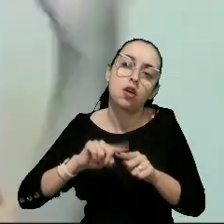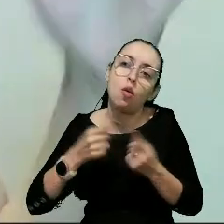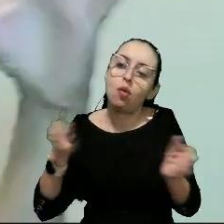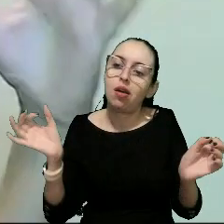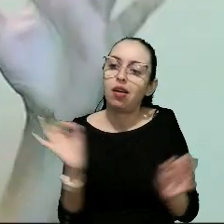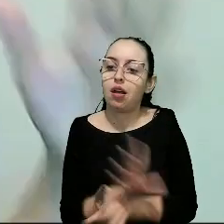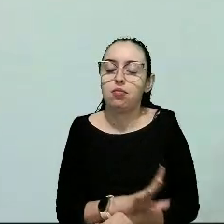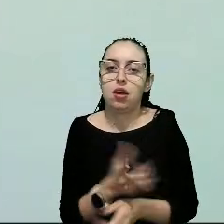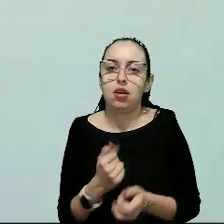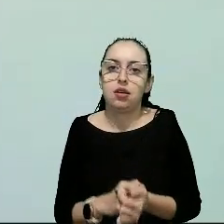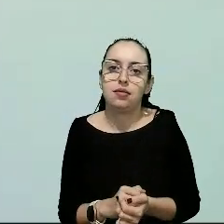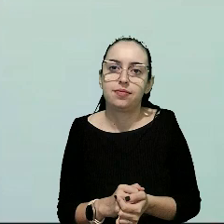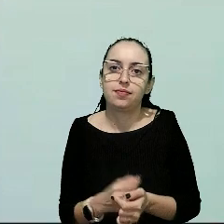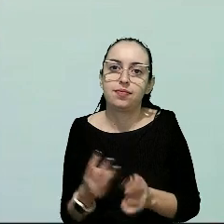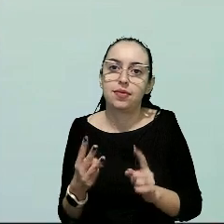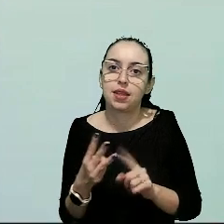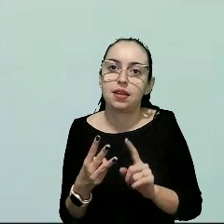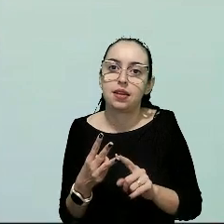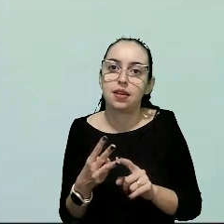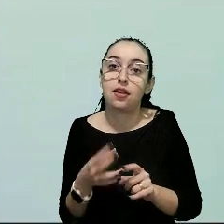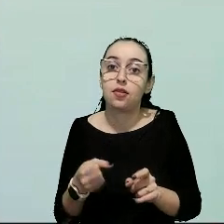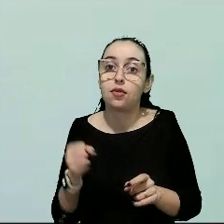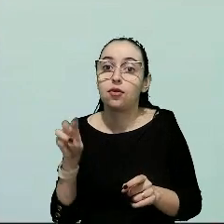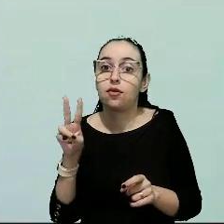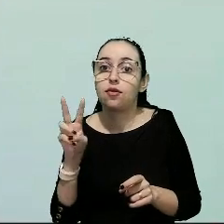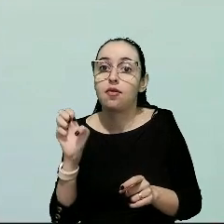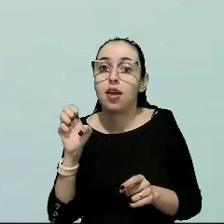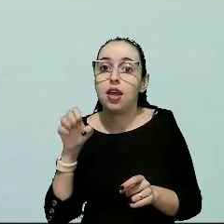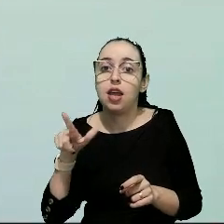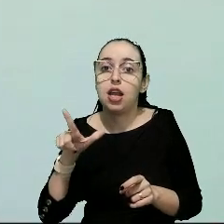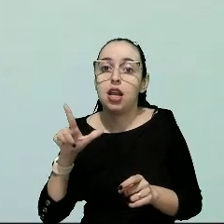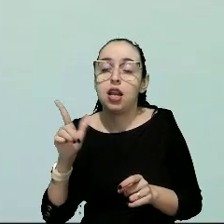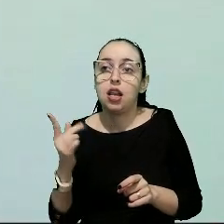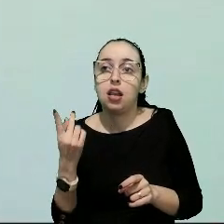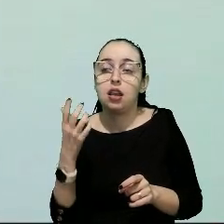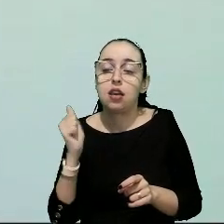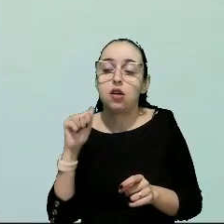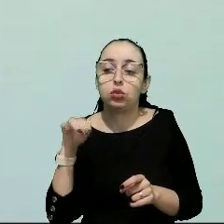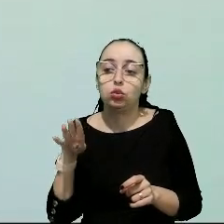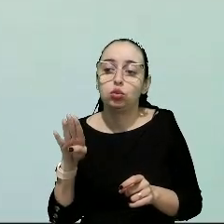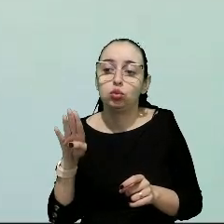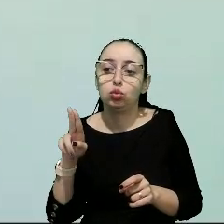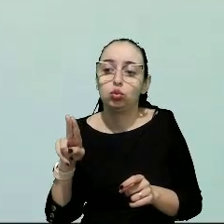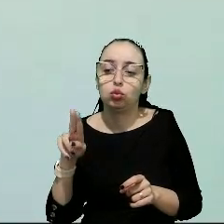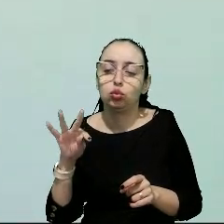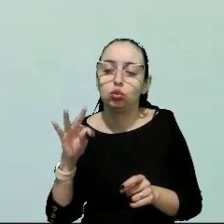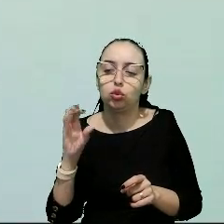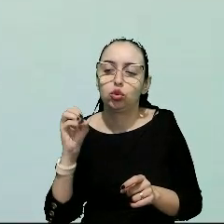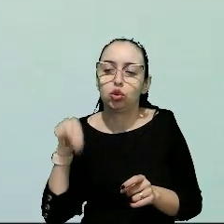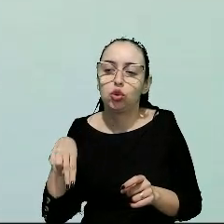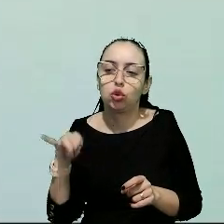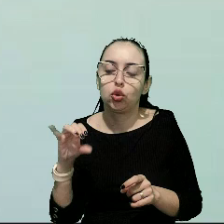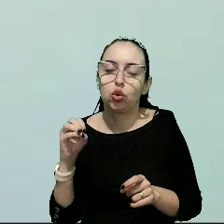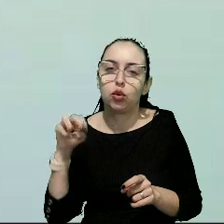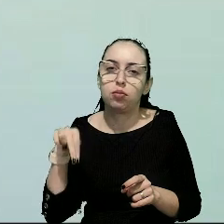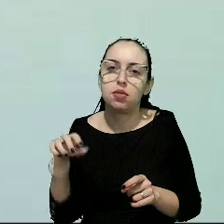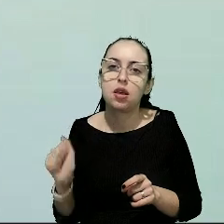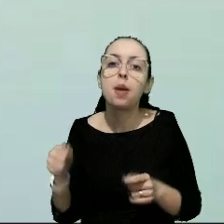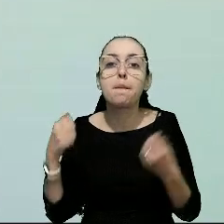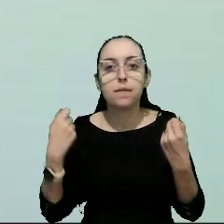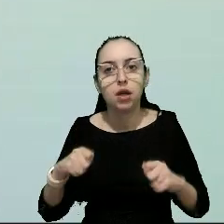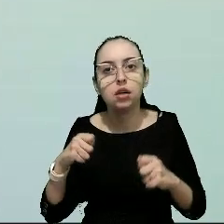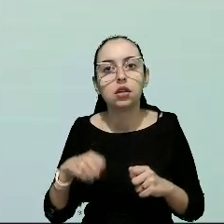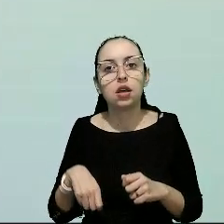ou não vou ter mais tempo. Mas a velha autonomia, a possibilidade de ser